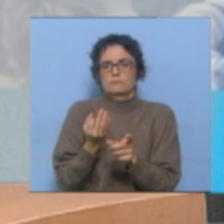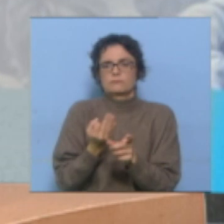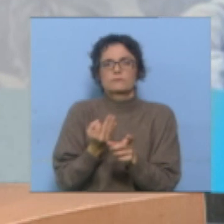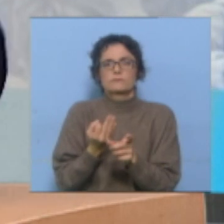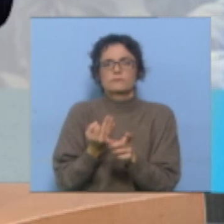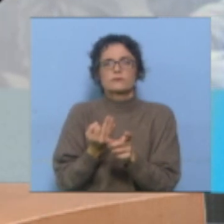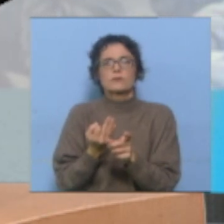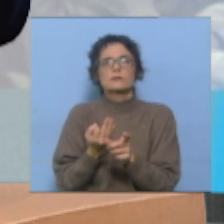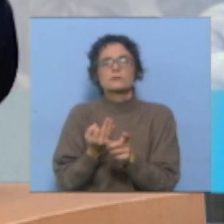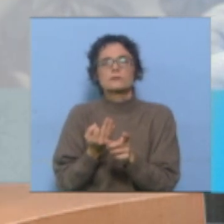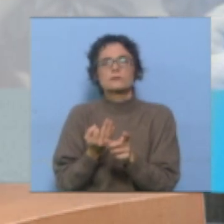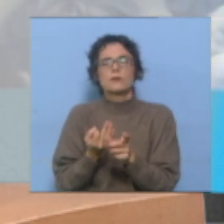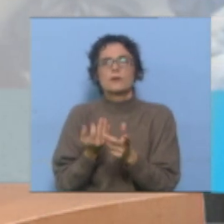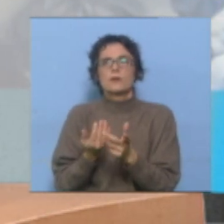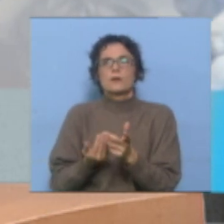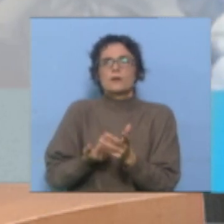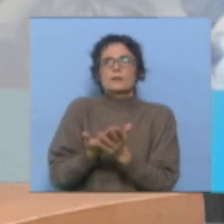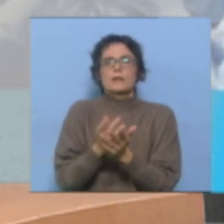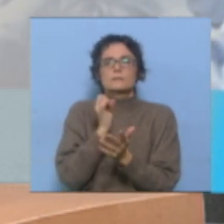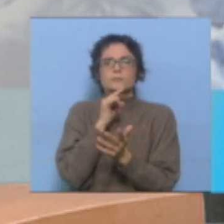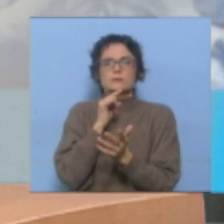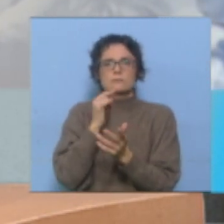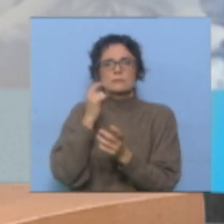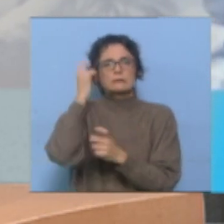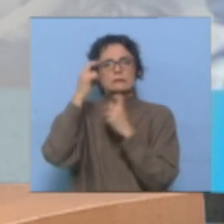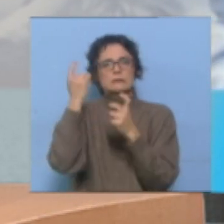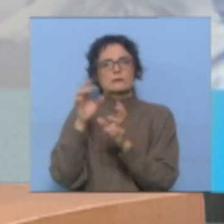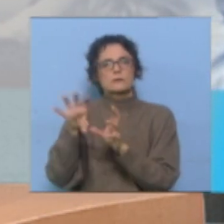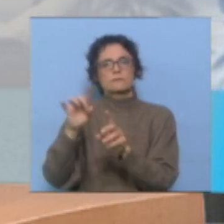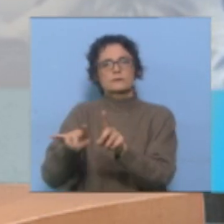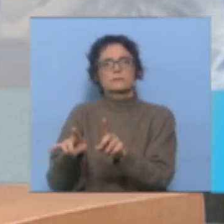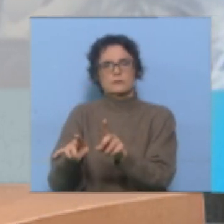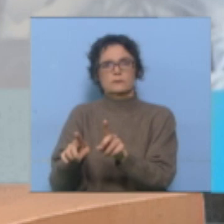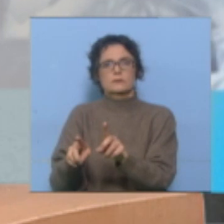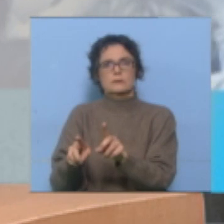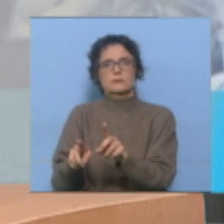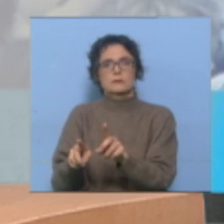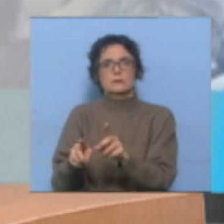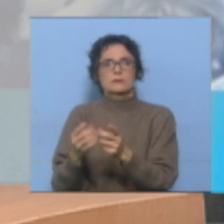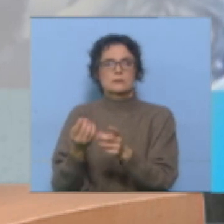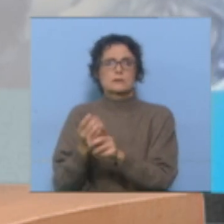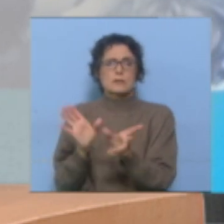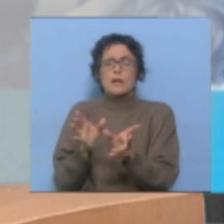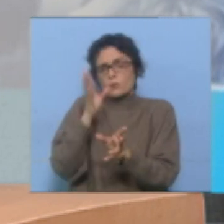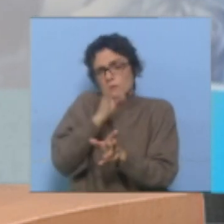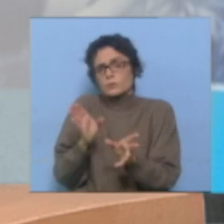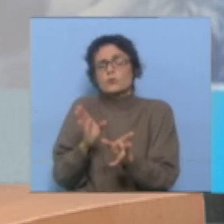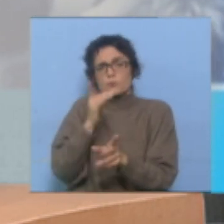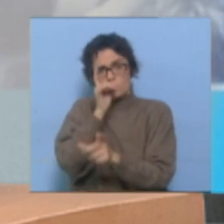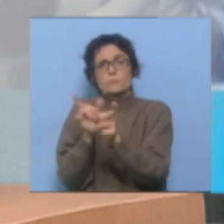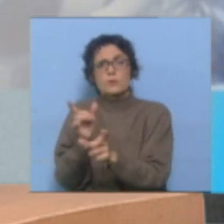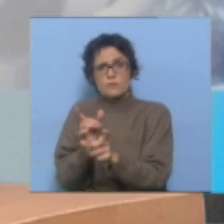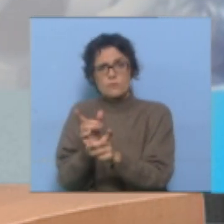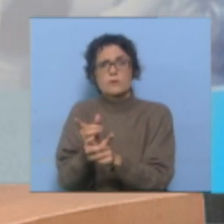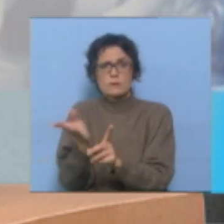radical. Embora fosse melhor, hipoteticamente, que houvesse maneira de as pessoas, porventura, pagarem pelos seus crimes ou serem ajudadas a recuperar-se